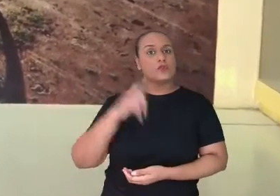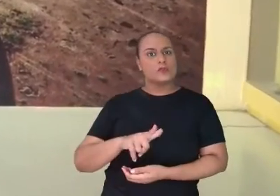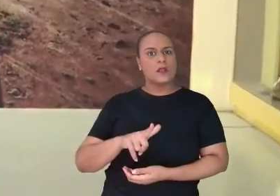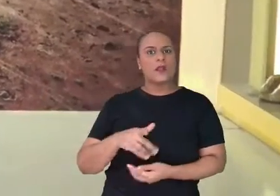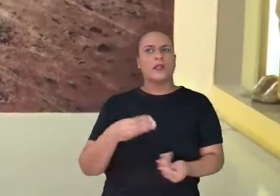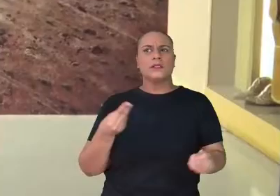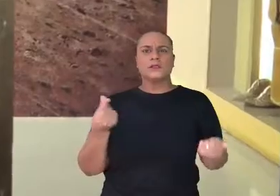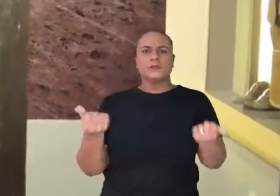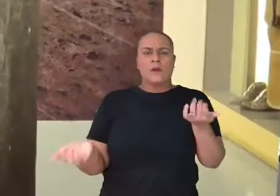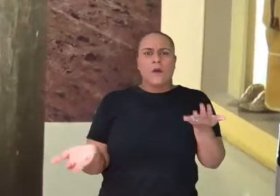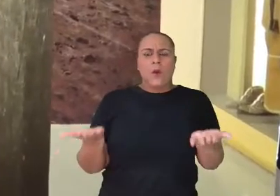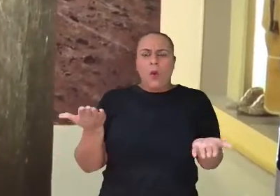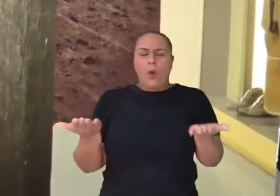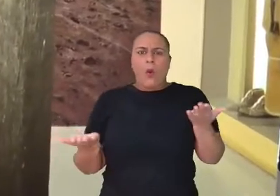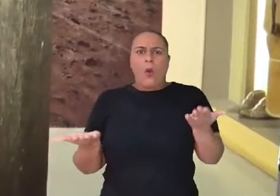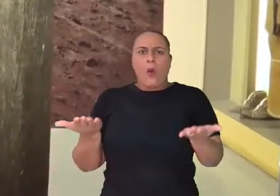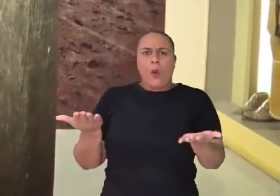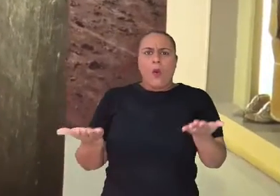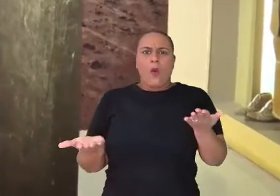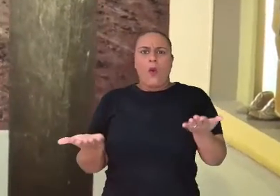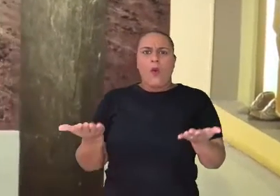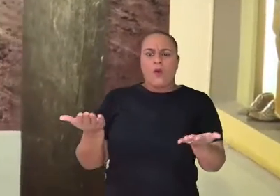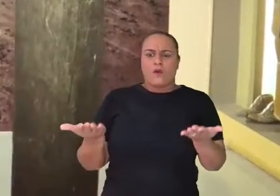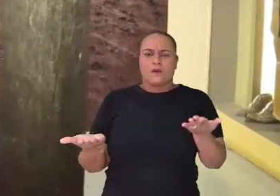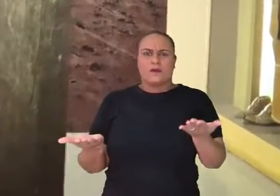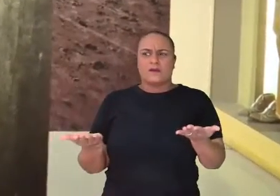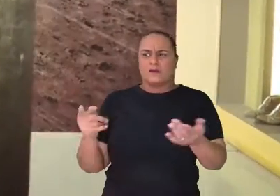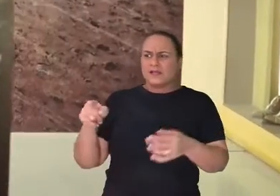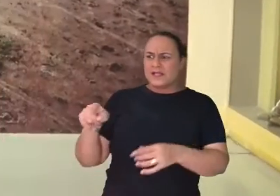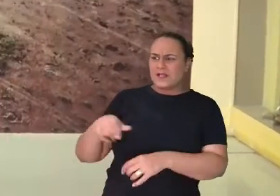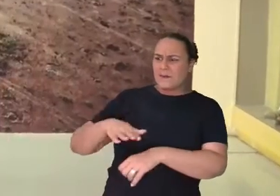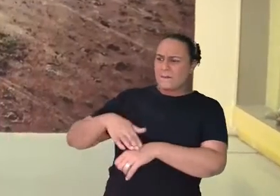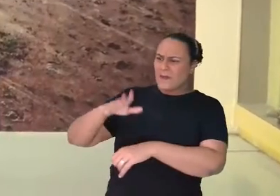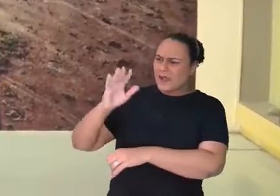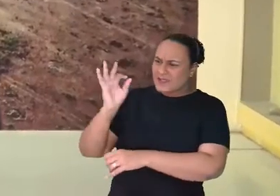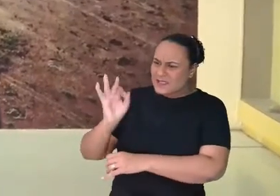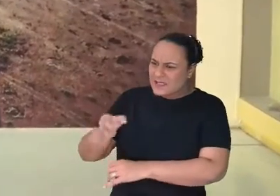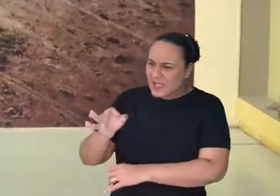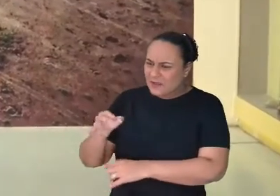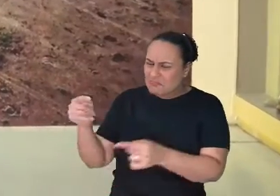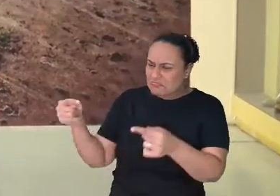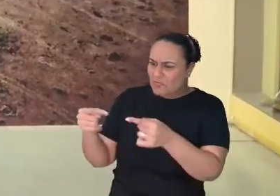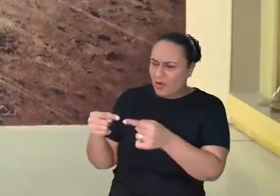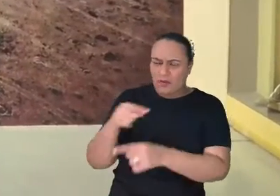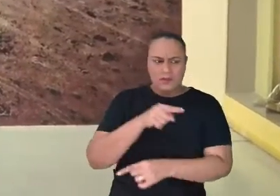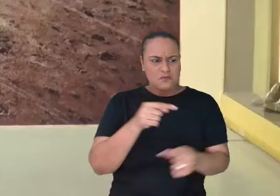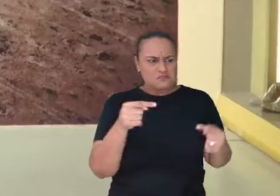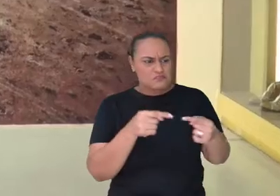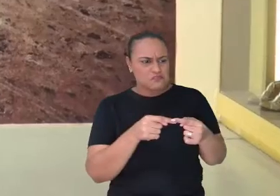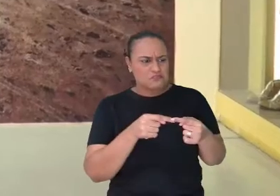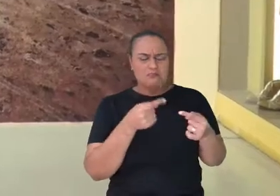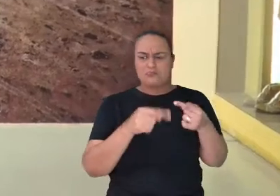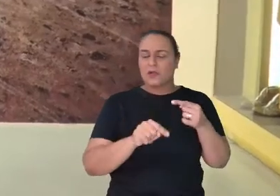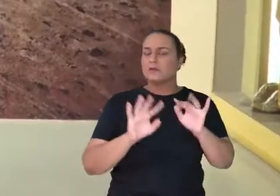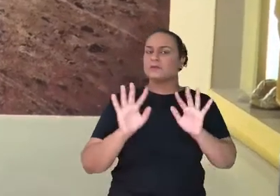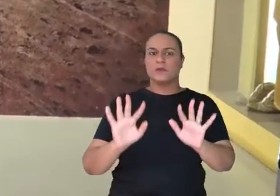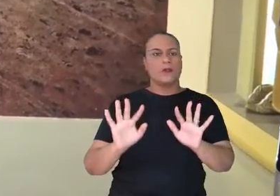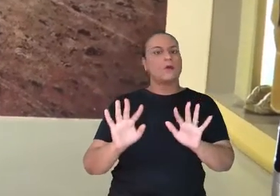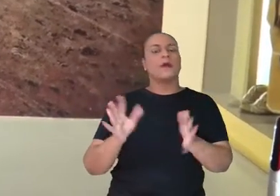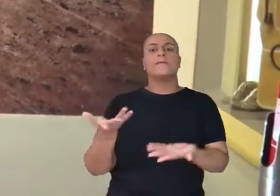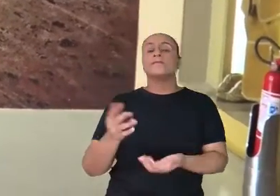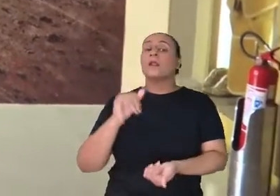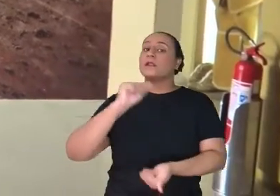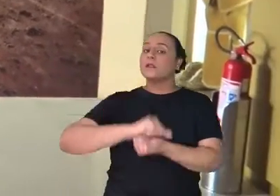equalizar que um ou outro está mais certo? Não, a gente mostra que essas pessoas elas se adequam às suas realidades, ao